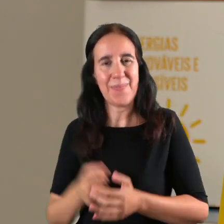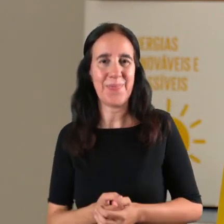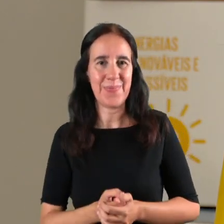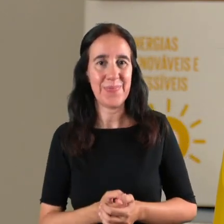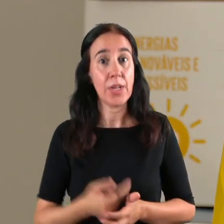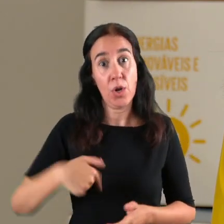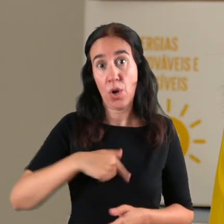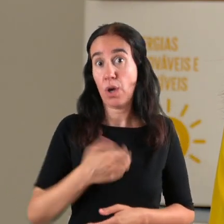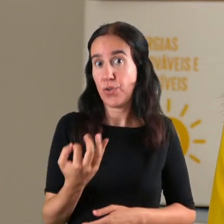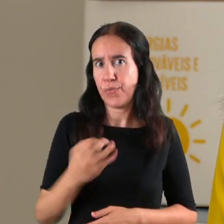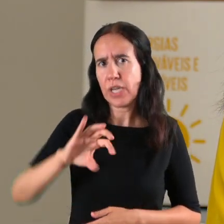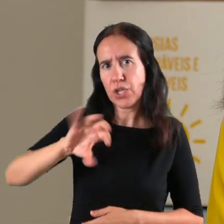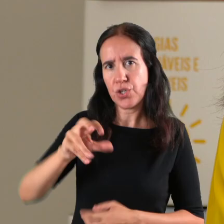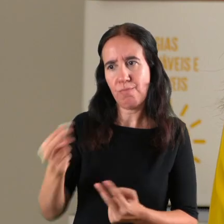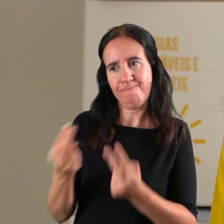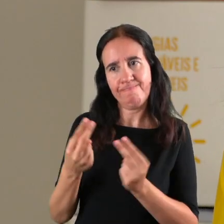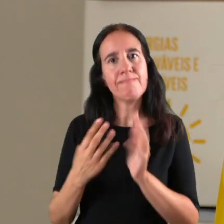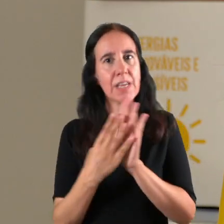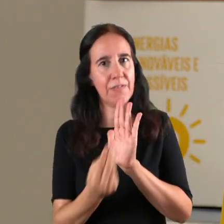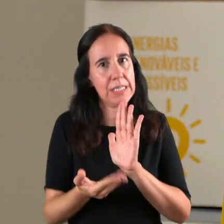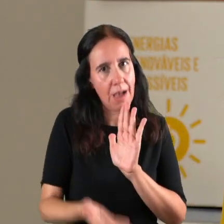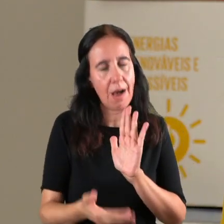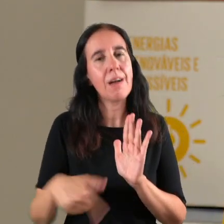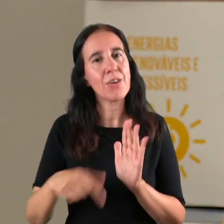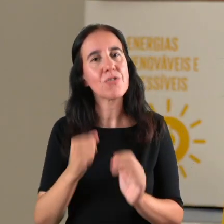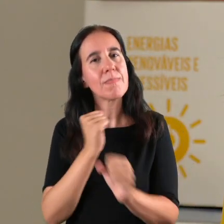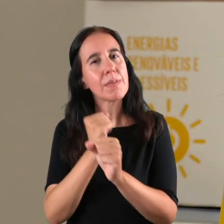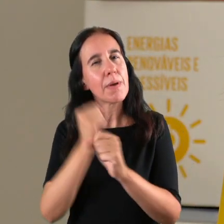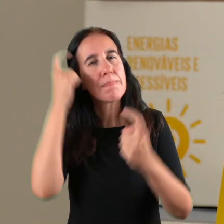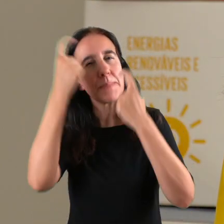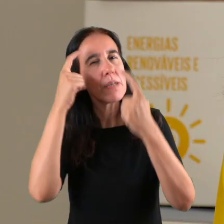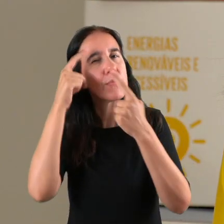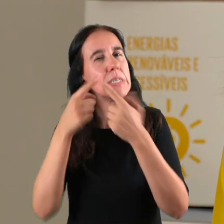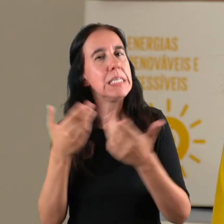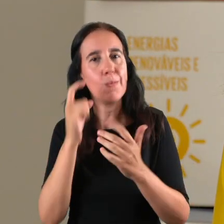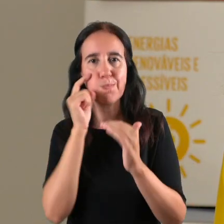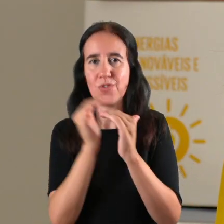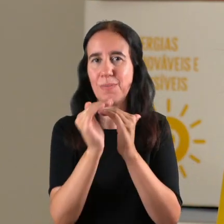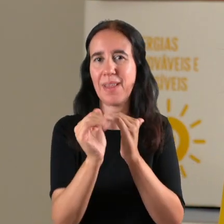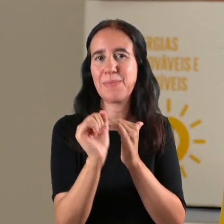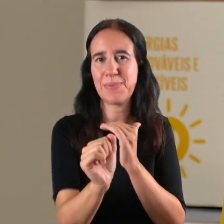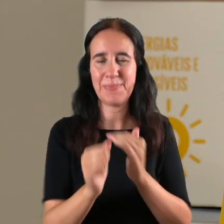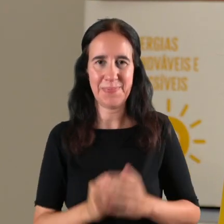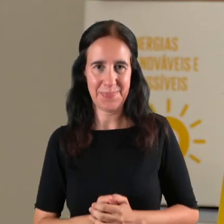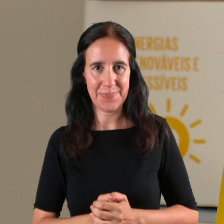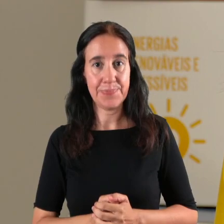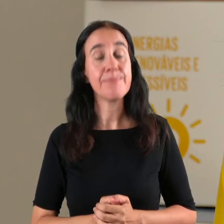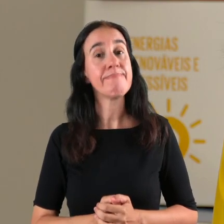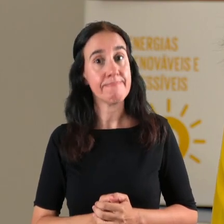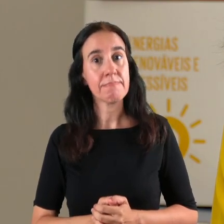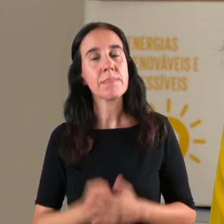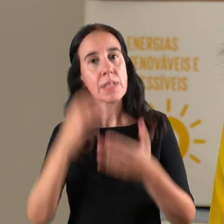Somos, efetivamente, uma referência a nível da região e trabalhamos a pensar na sustentabilidade. Temos em conta